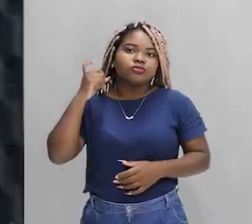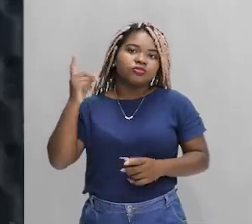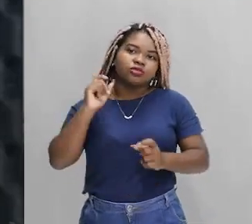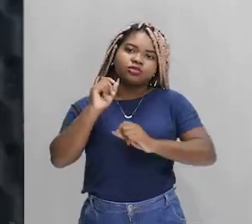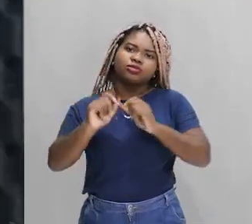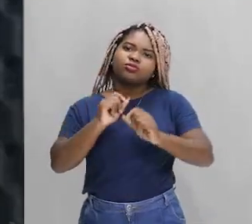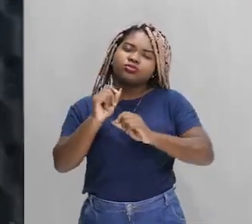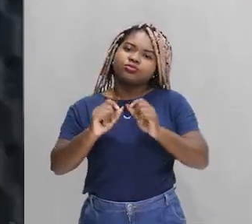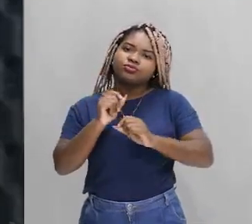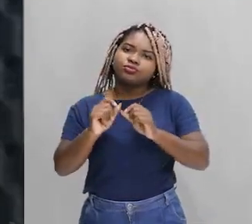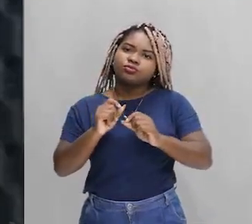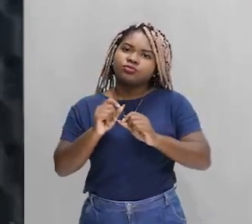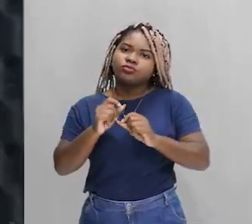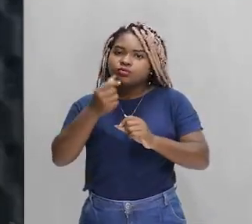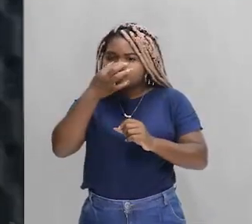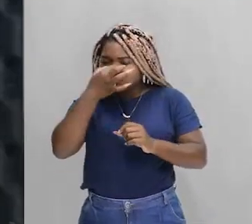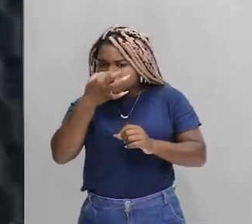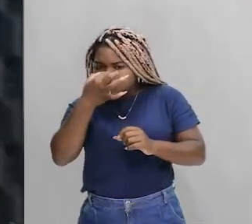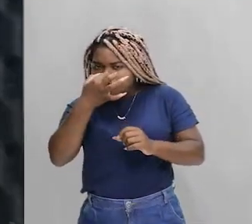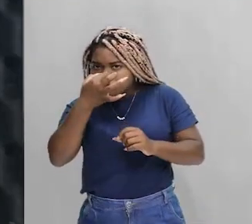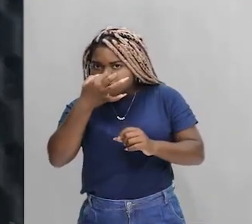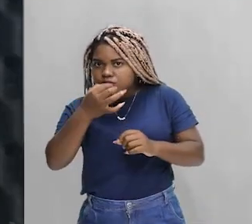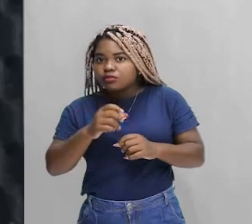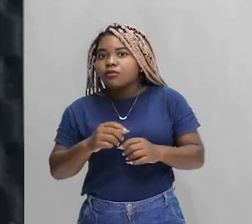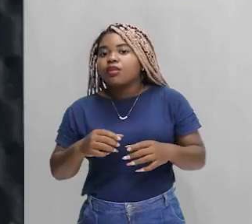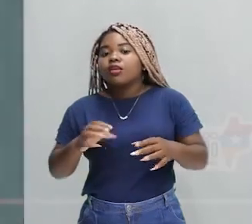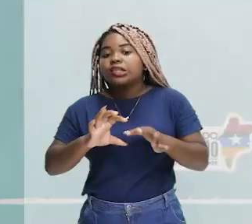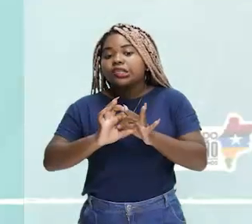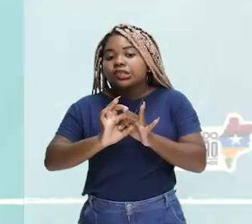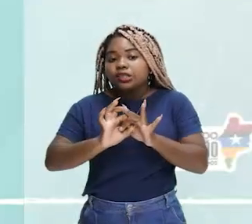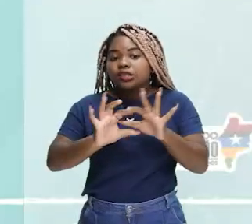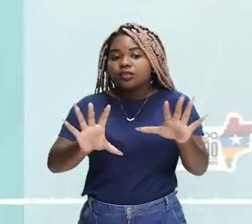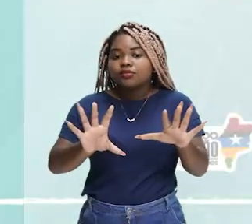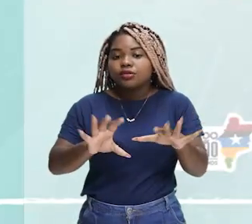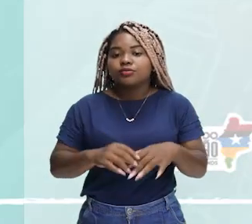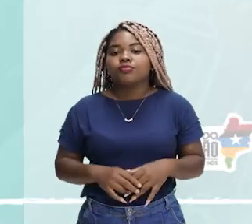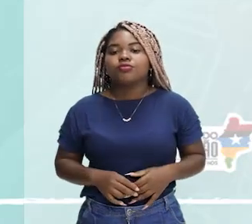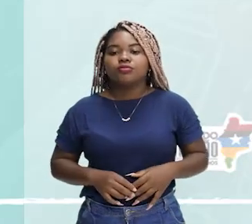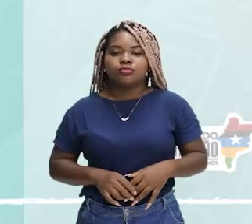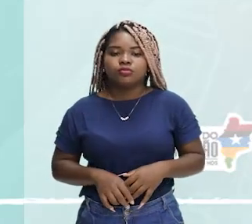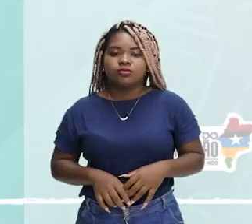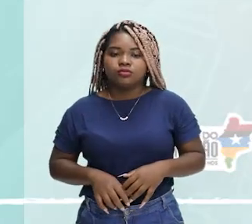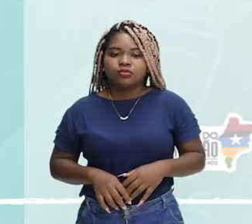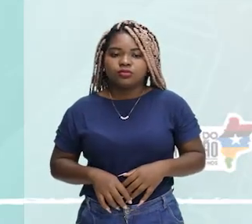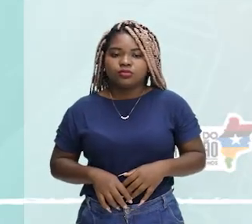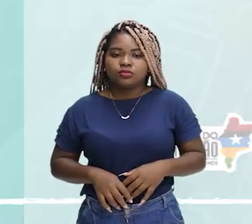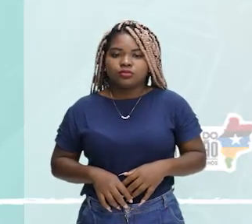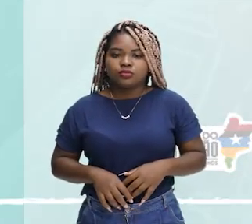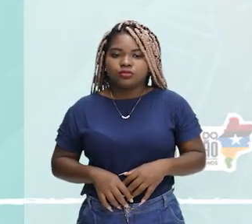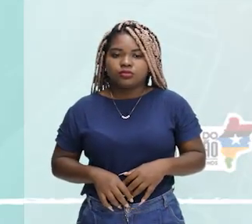sai um pouco mais pelo nariz, aquele que sai livremente, é o ditongo oral.